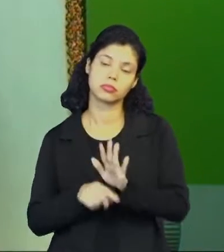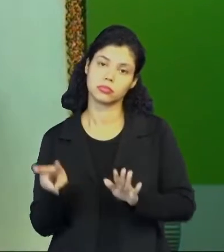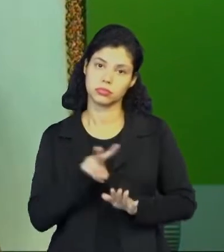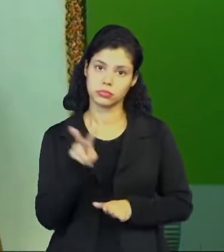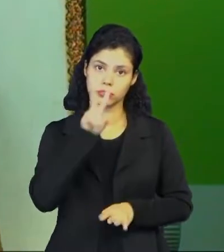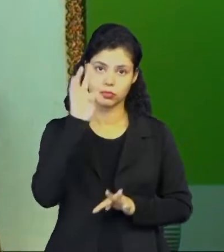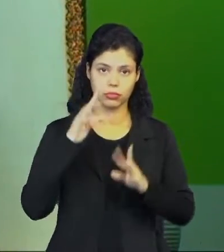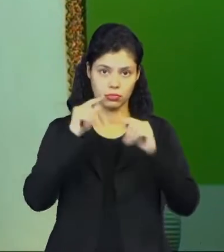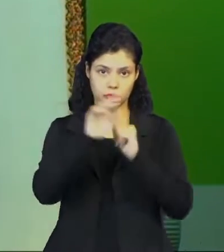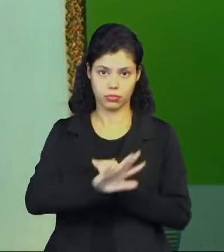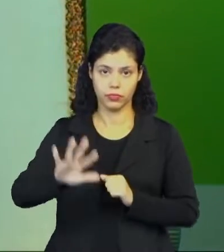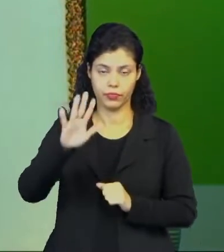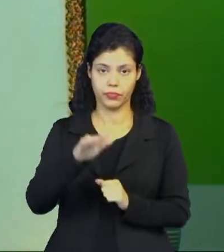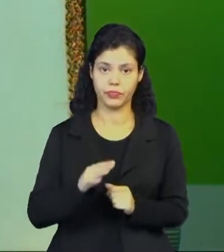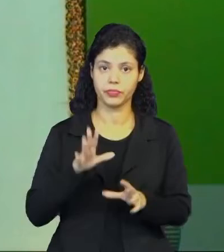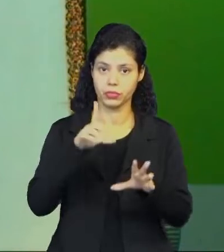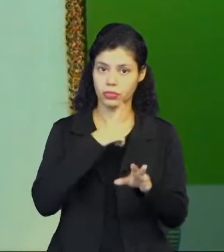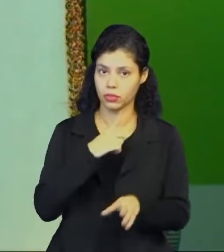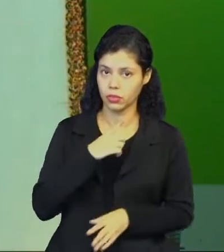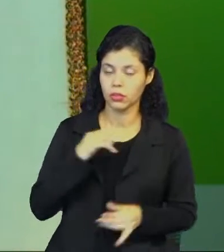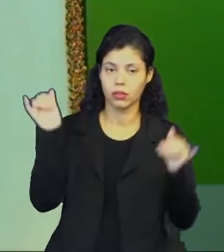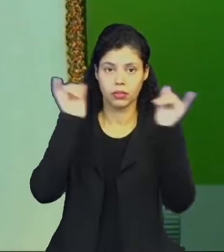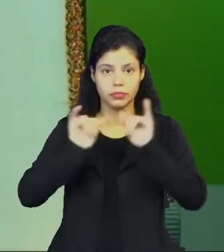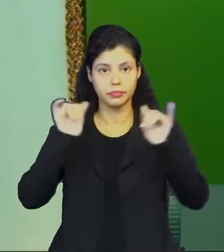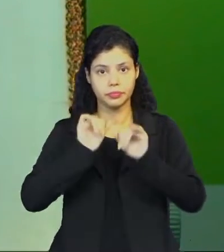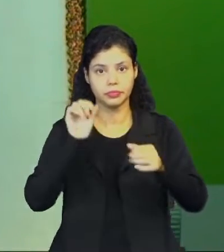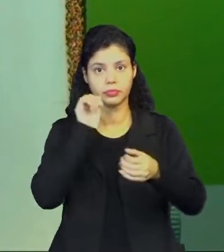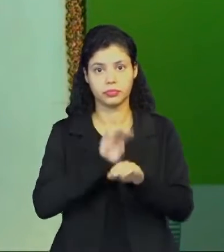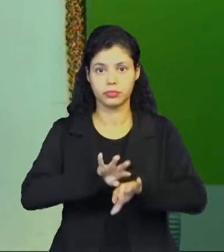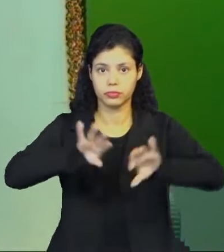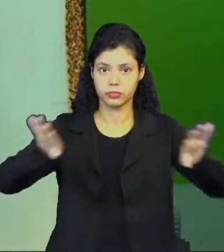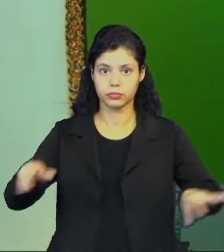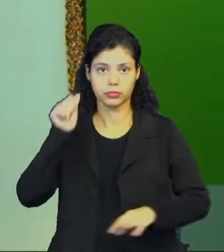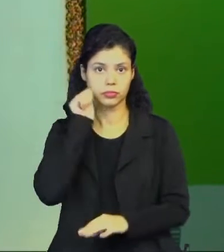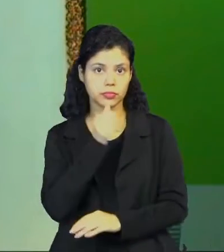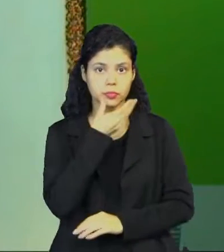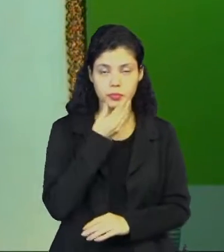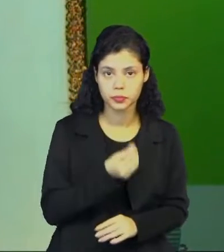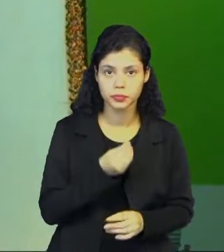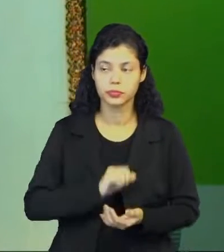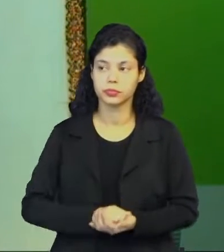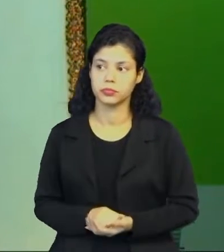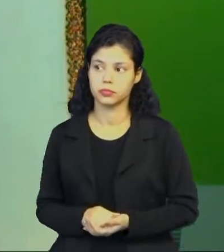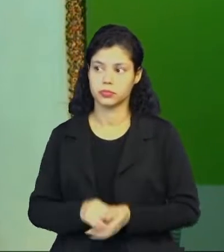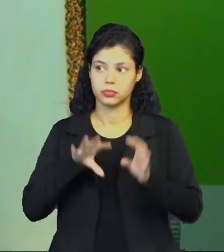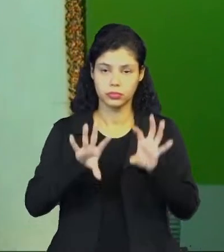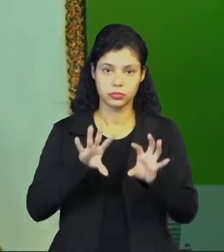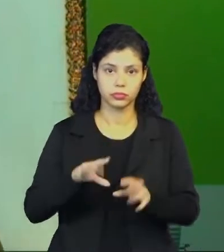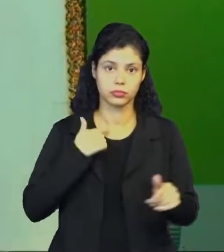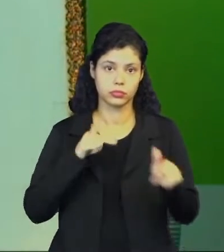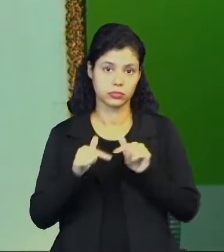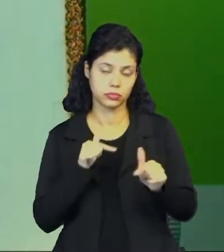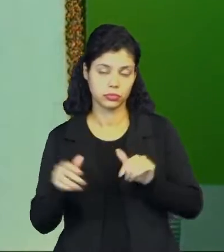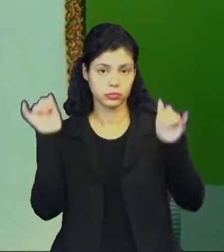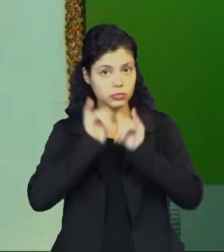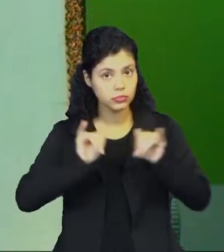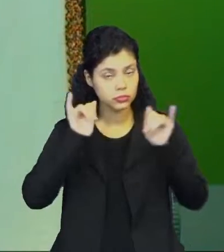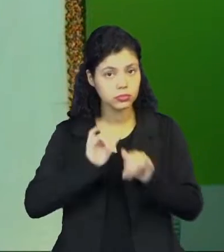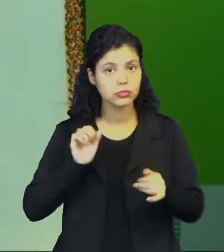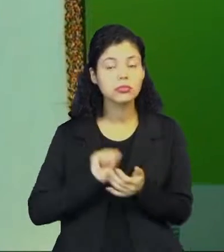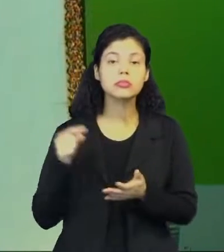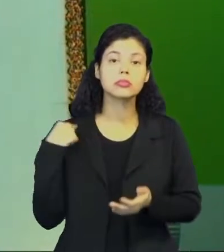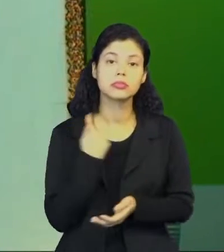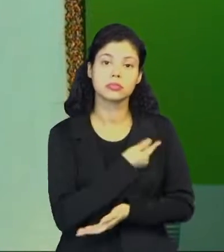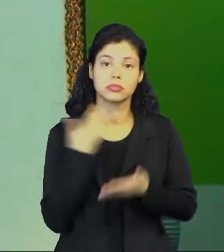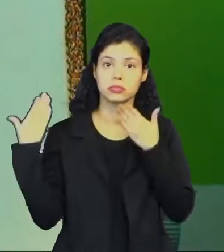valor total. Mas eu pego a informação, eu separo meninas e meninos, tá? E aí eu trabalho com a informação que é a nossa